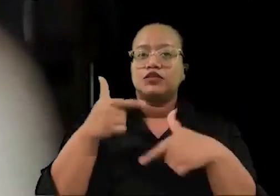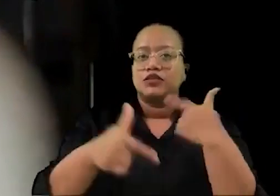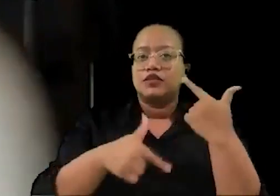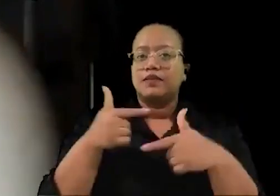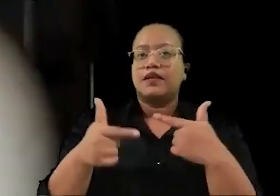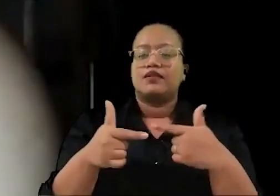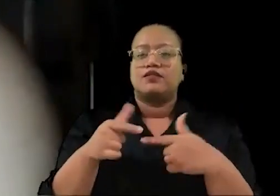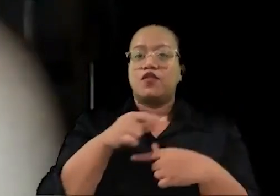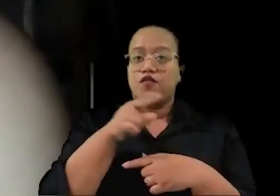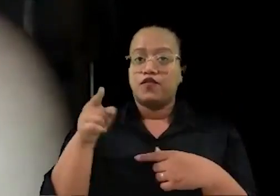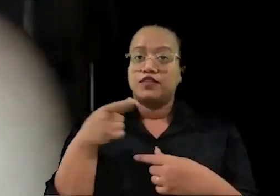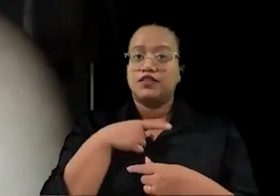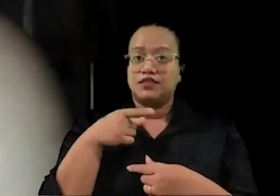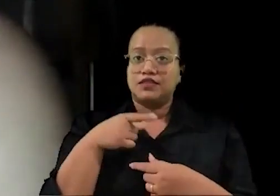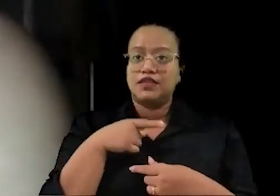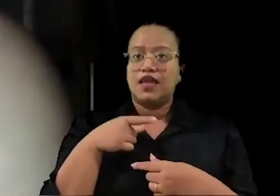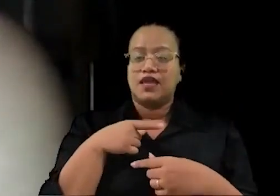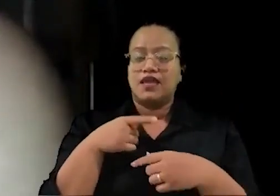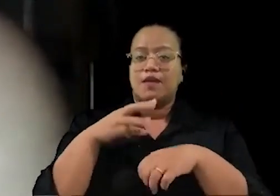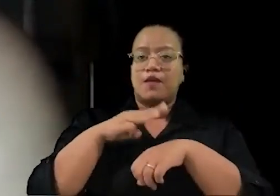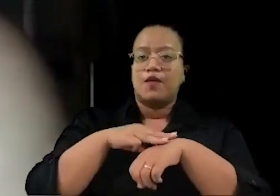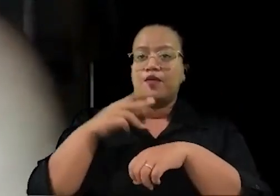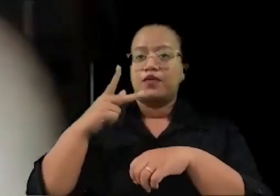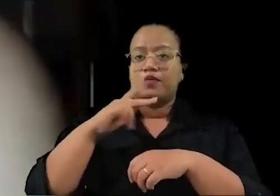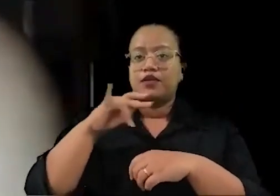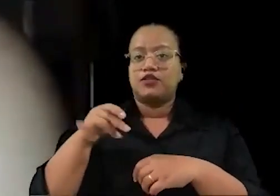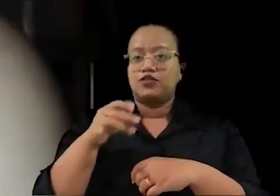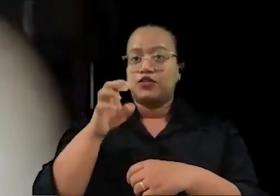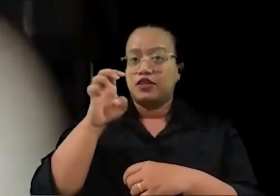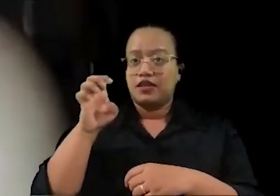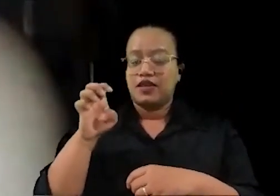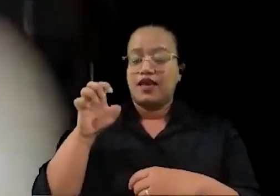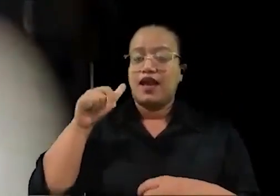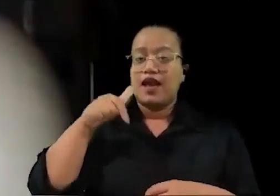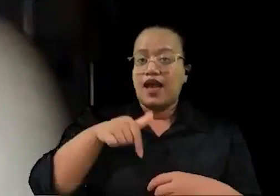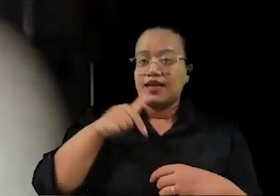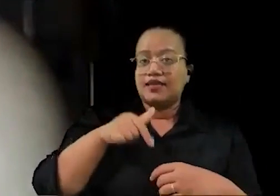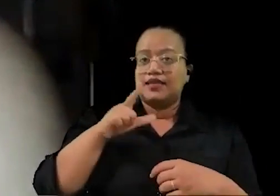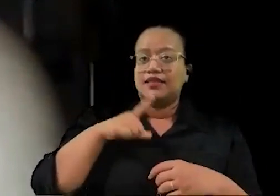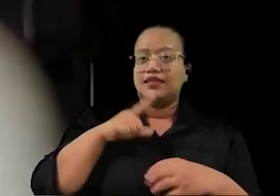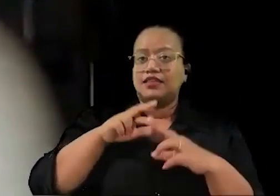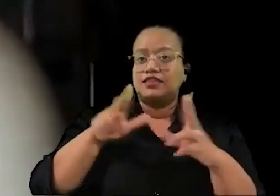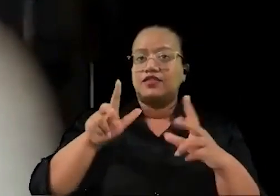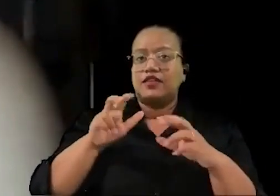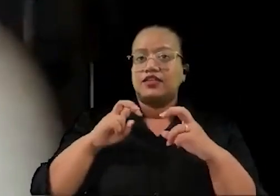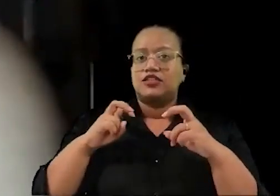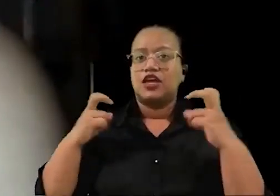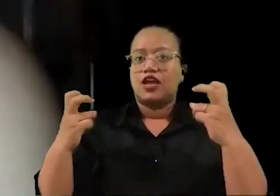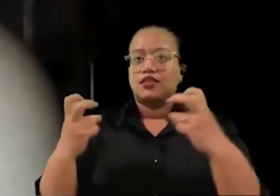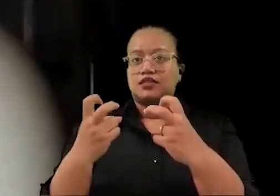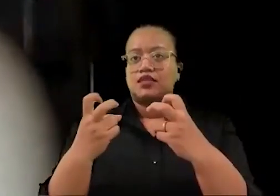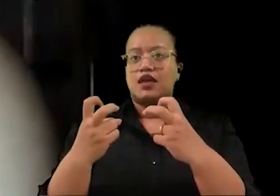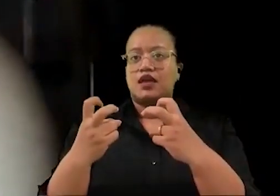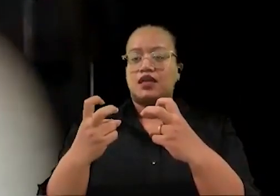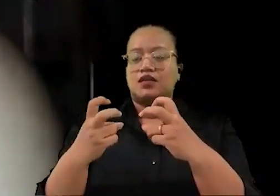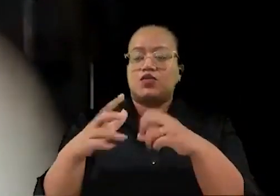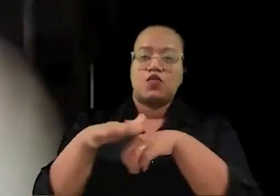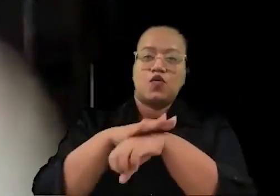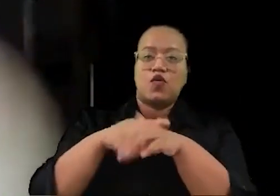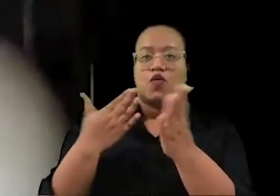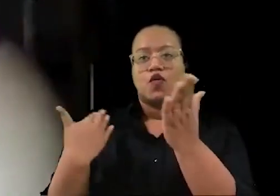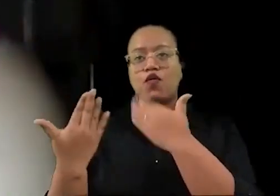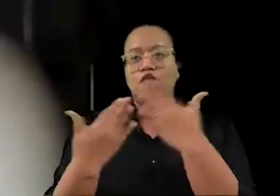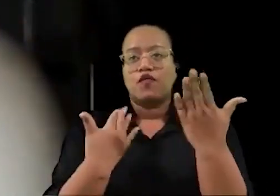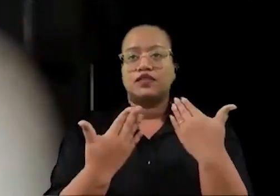Momento PJE. Aqui a gente tem a roda de conversa, mas a nossa roda de conversa ela tem sido ativada, a criação do